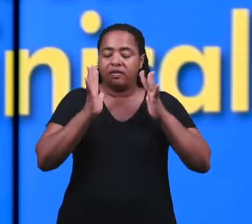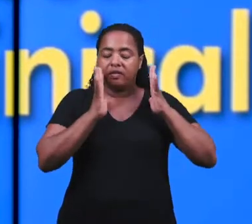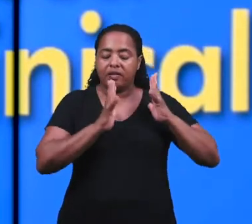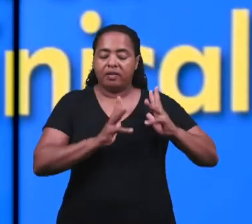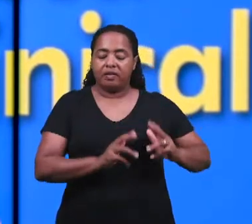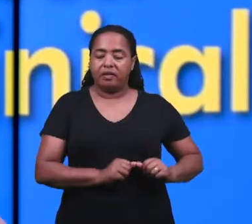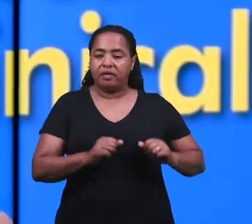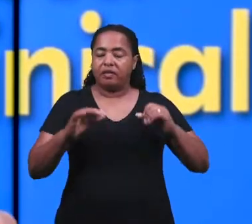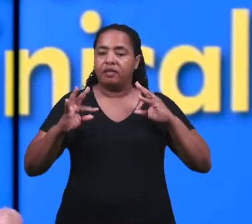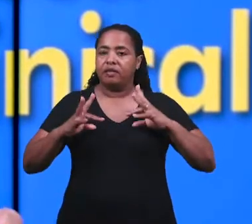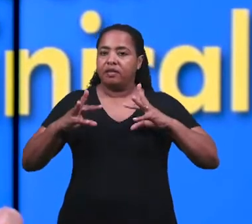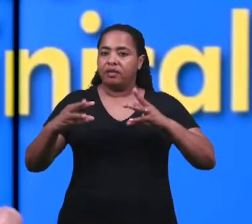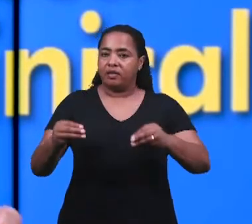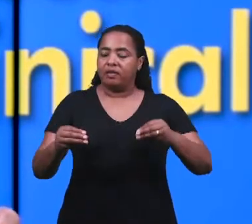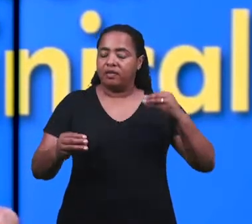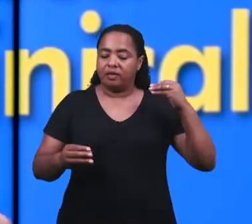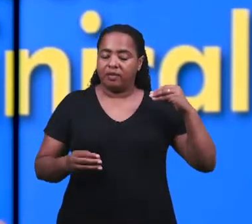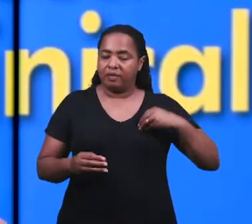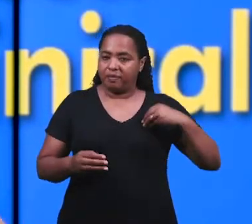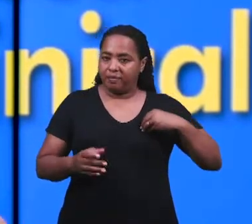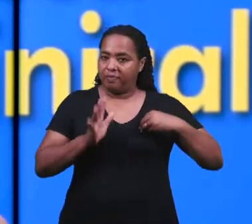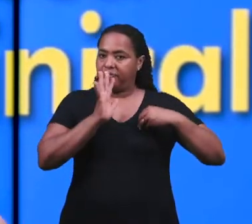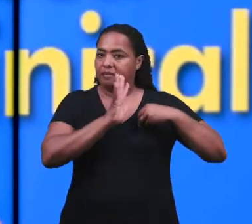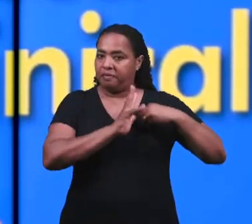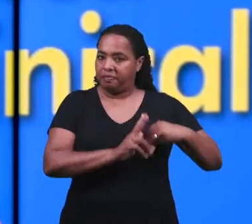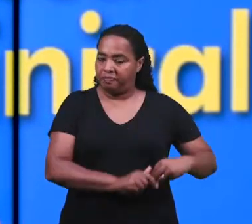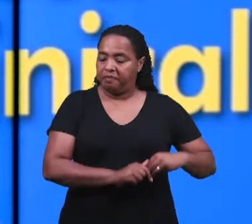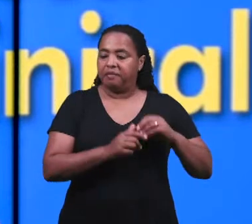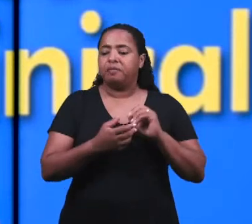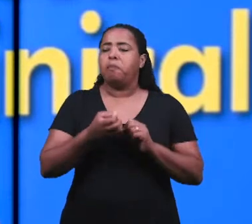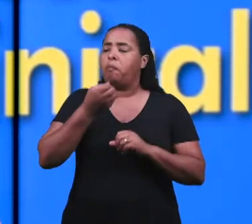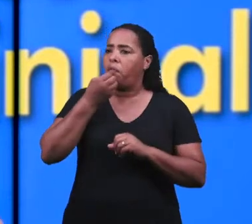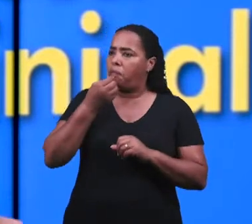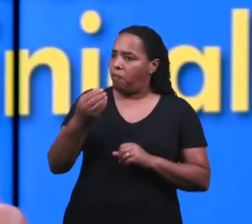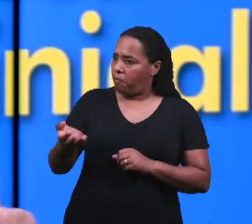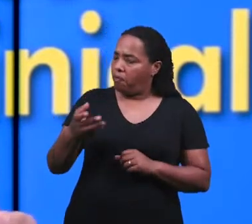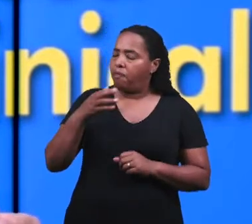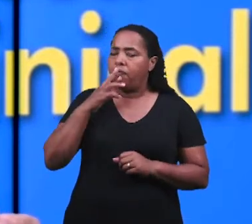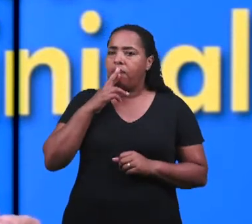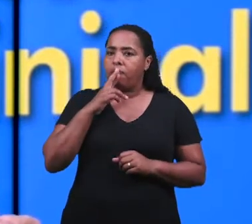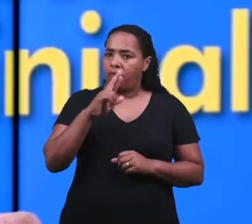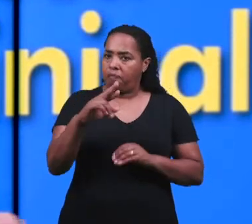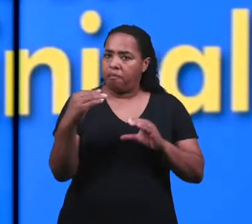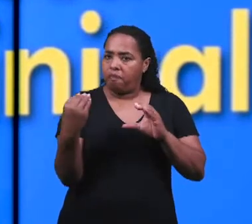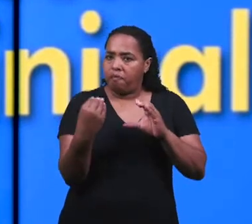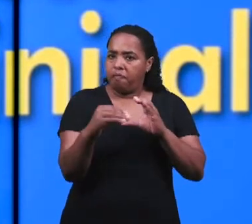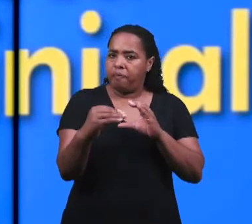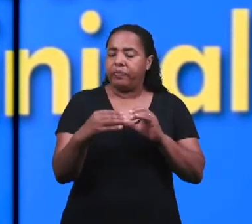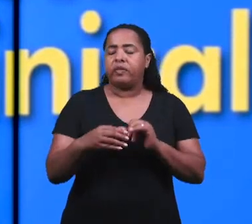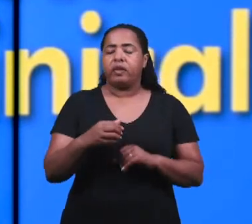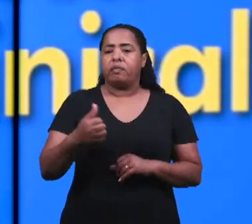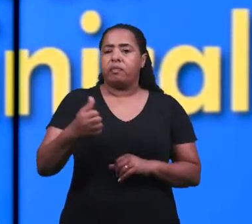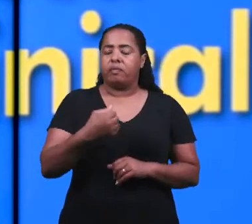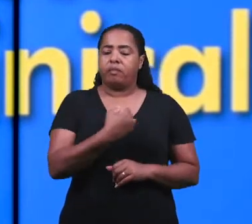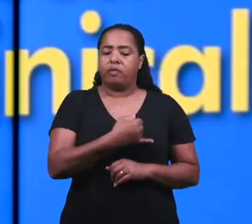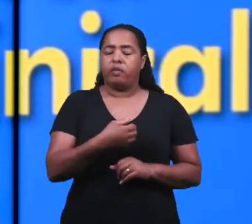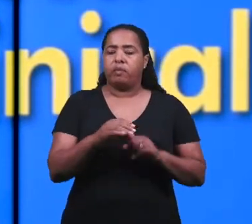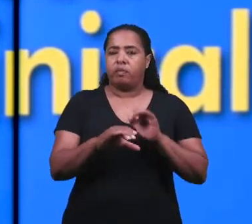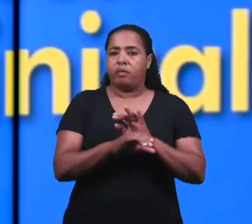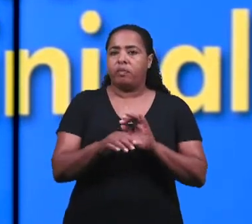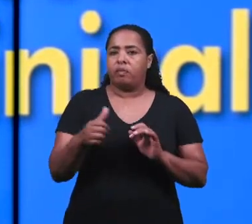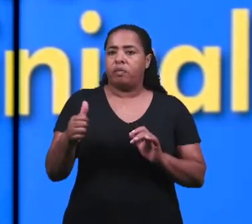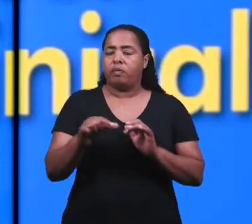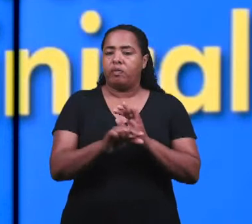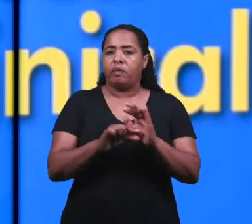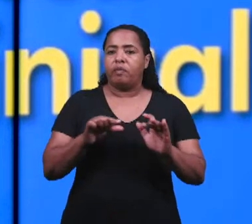nos purifica de todo o pecado. Muito bem citado a comparação feita pela irmã com 1 João capítulo